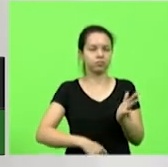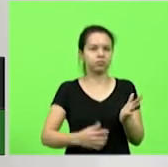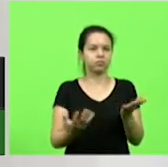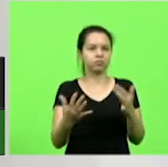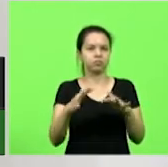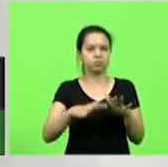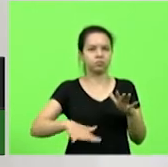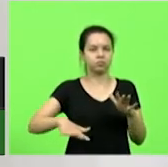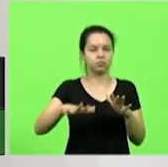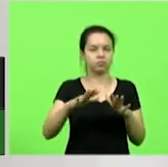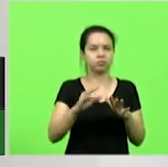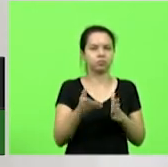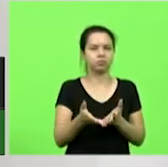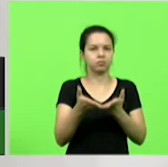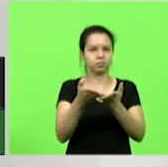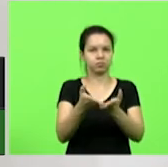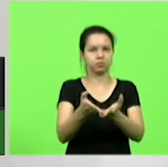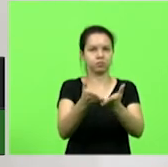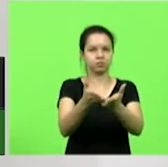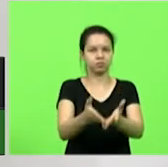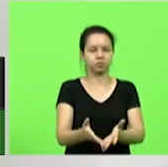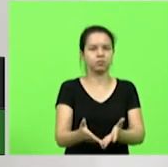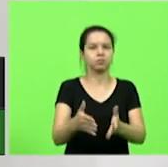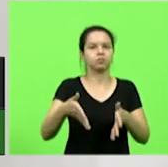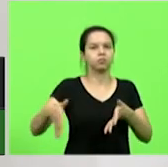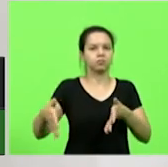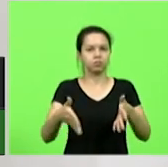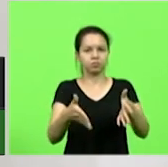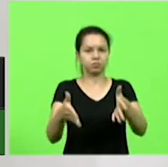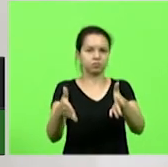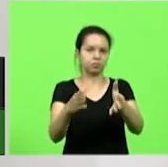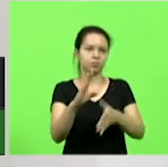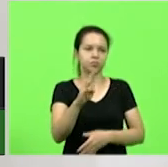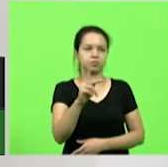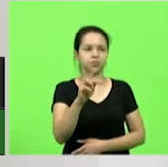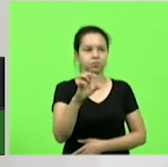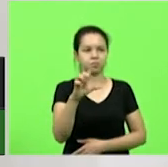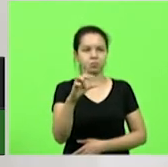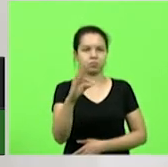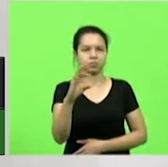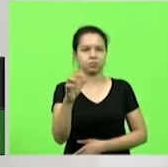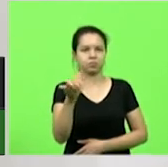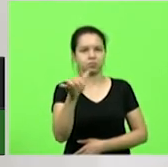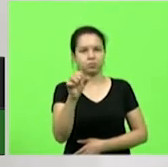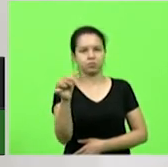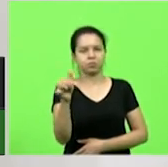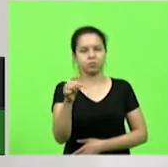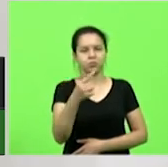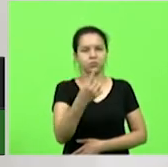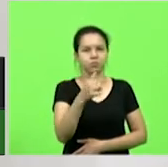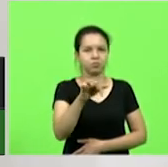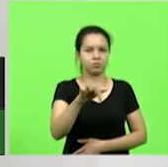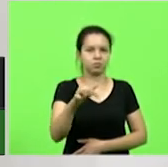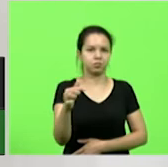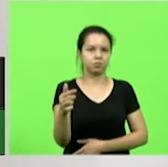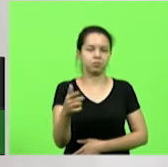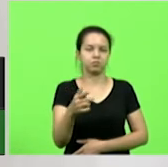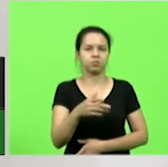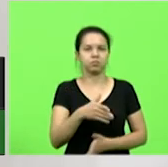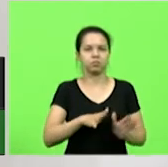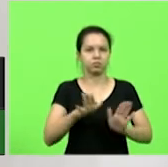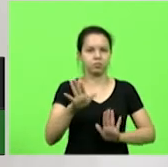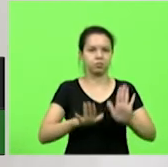Bacia Potiguar, Santos, Campos e Pelotas, a 17ª rodada de licitações de blocos